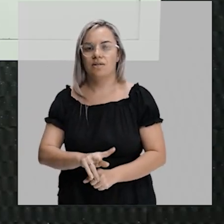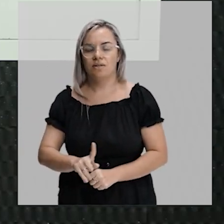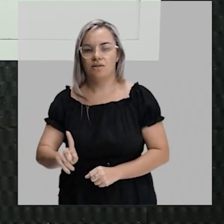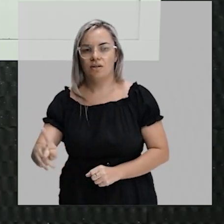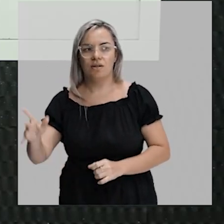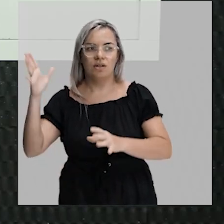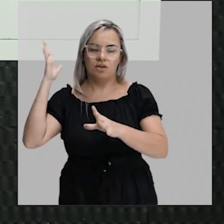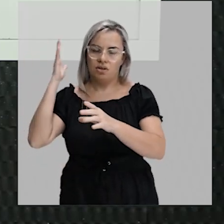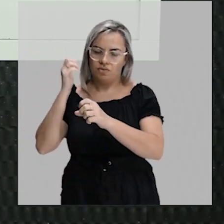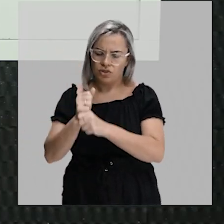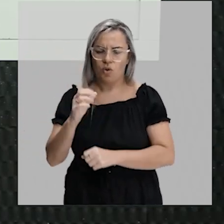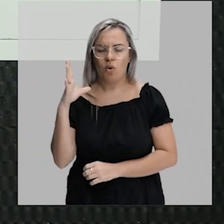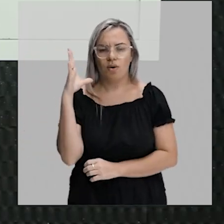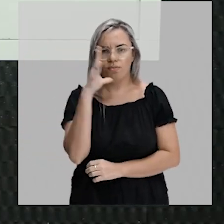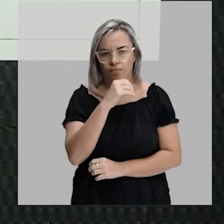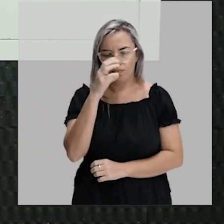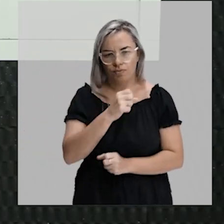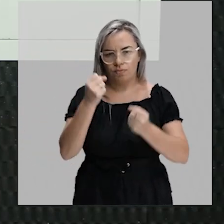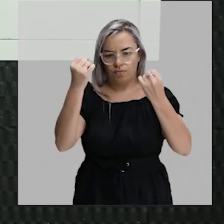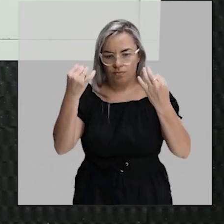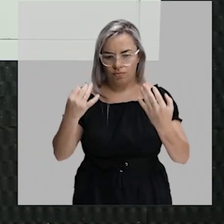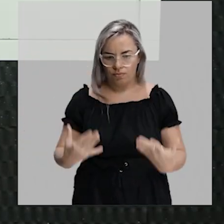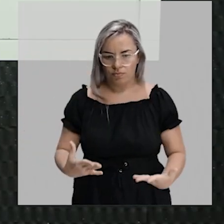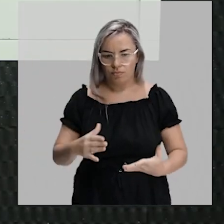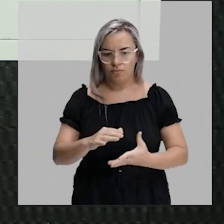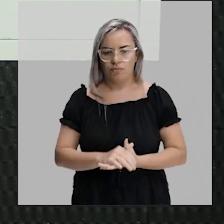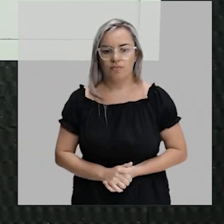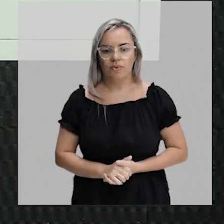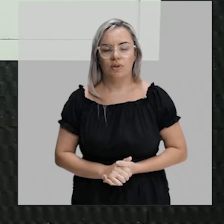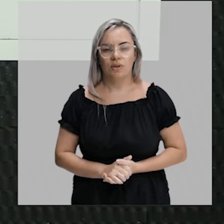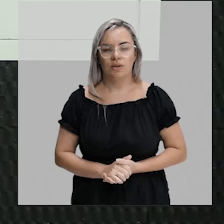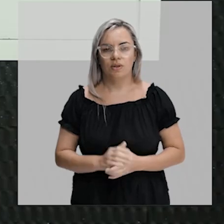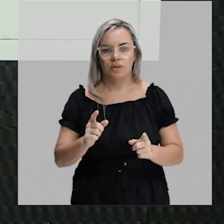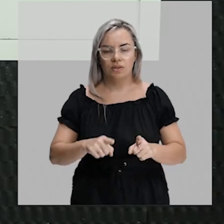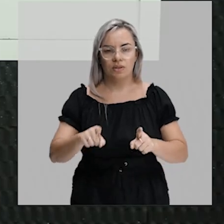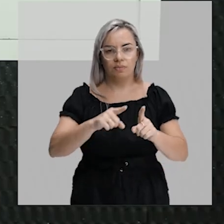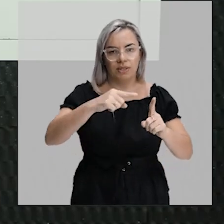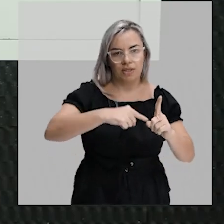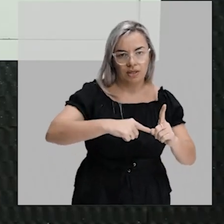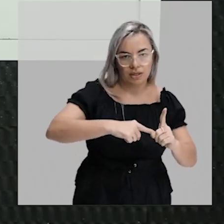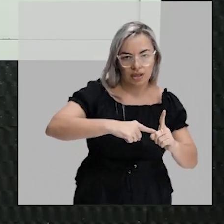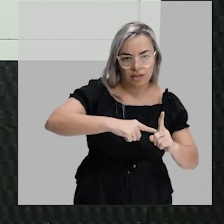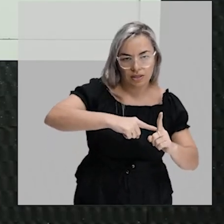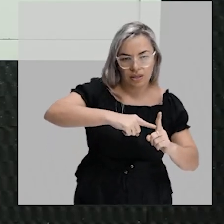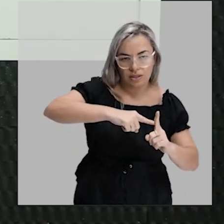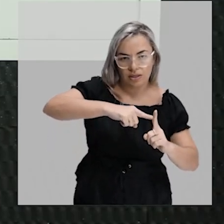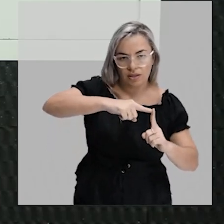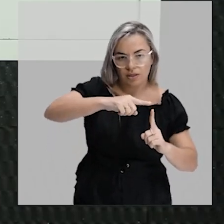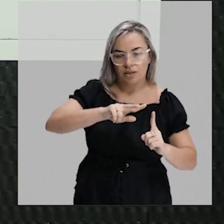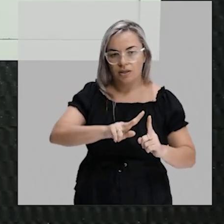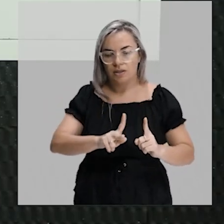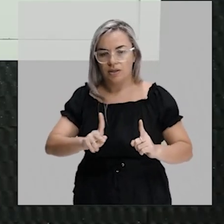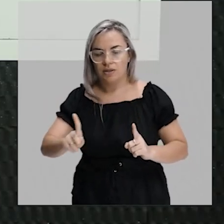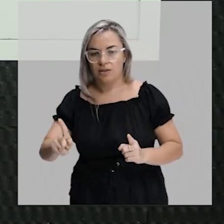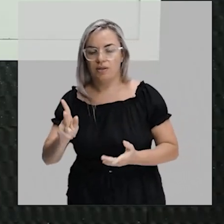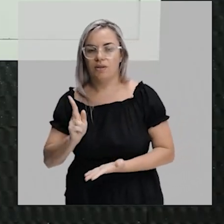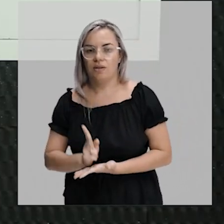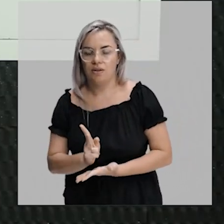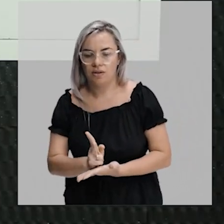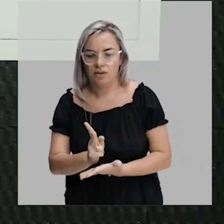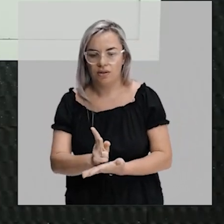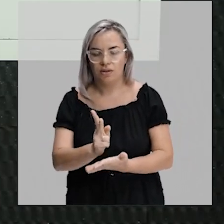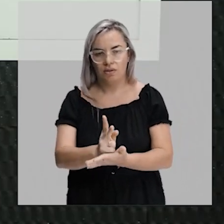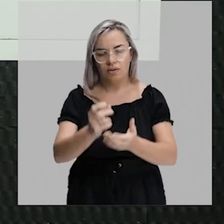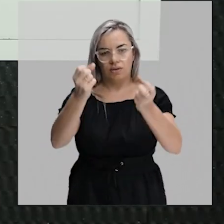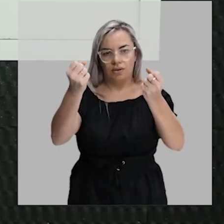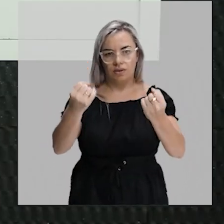uma revisão rápida, e vamos falar da isotérmica. E além disso, dando continuidade, falando sobre